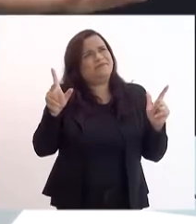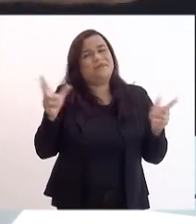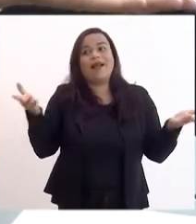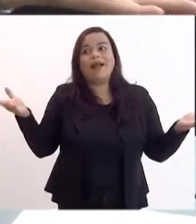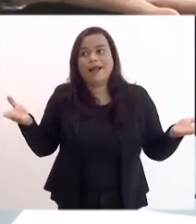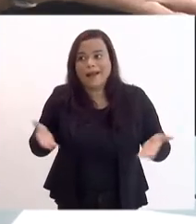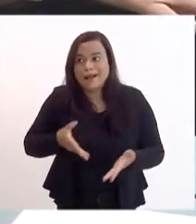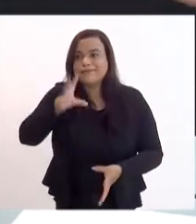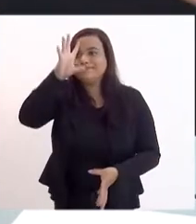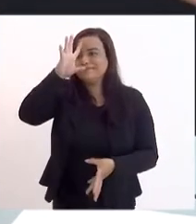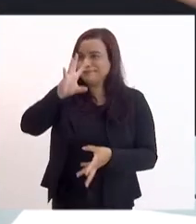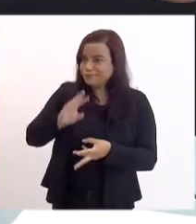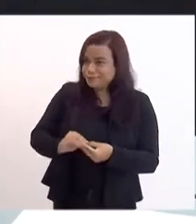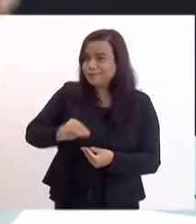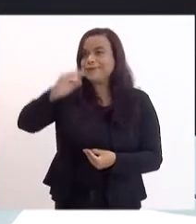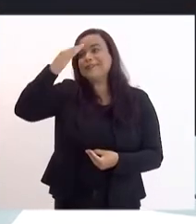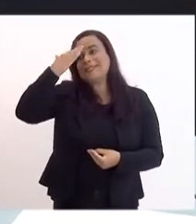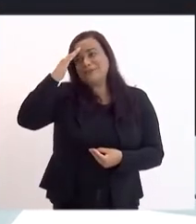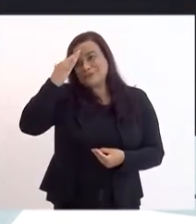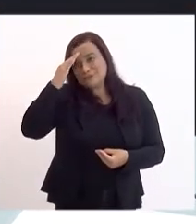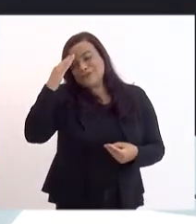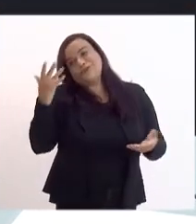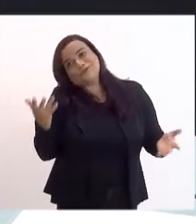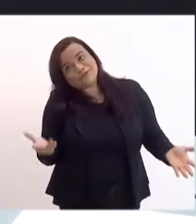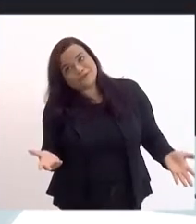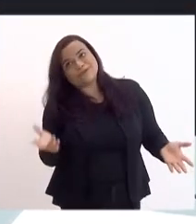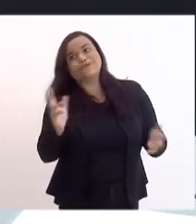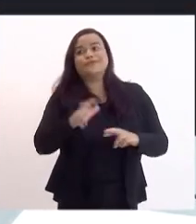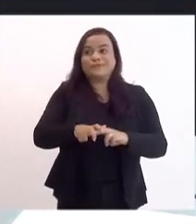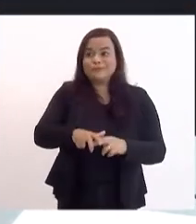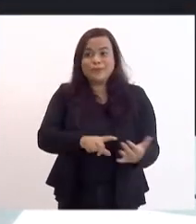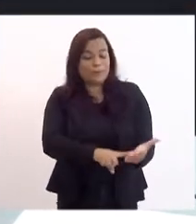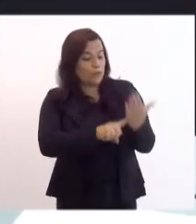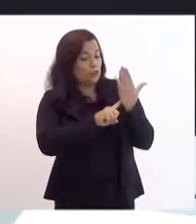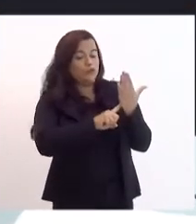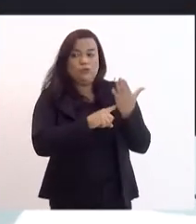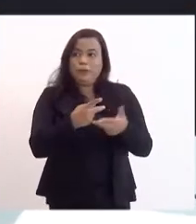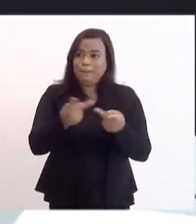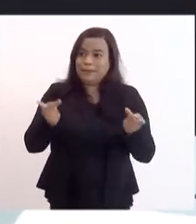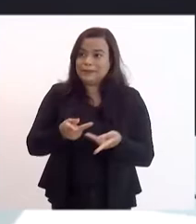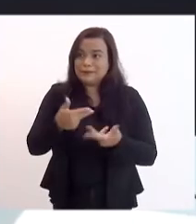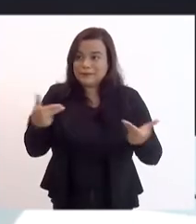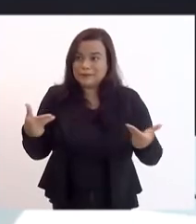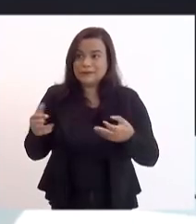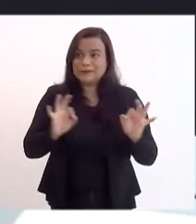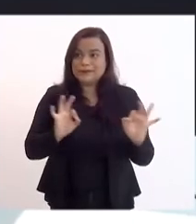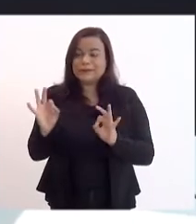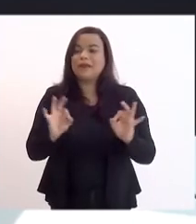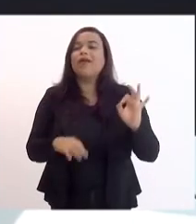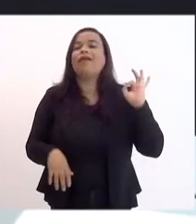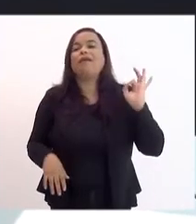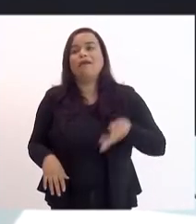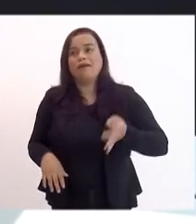causa da pizzaria que a menina acabou de me mostrar aqui agora. Bom,